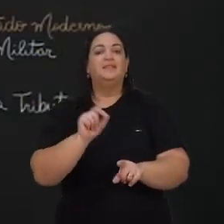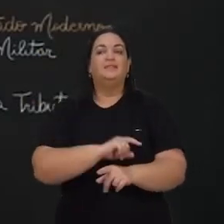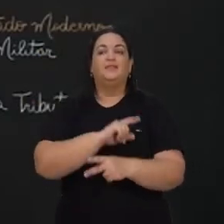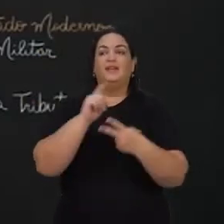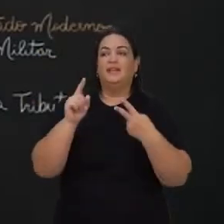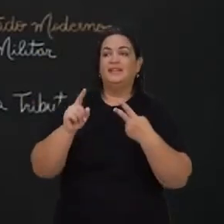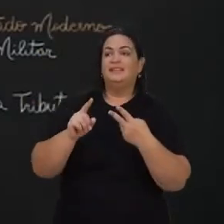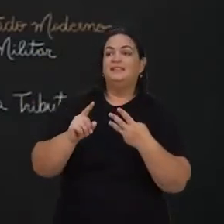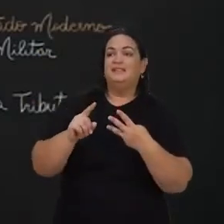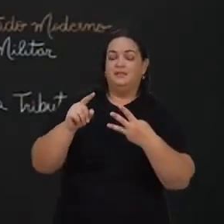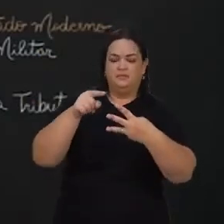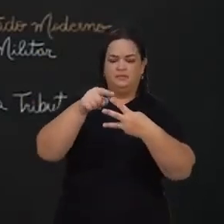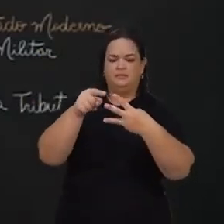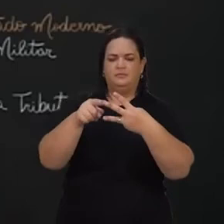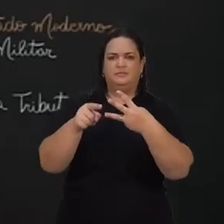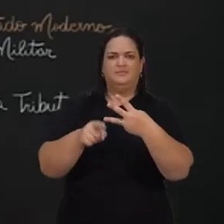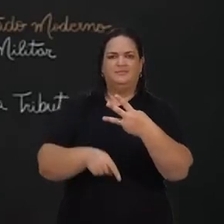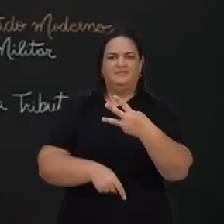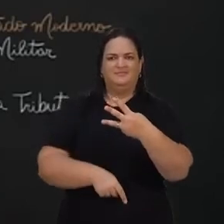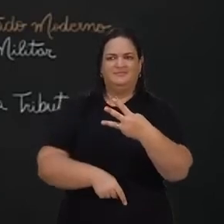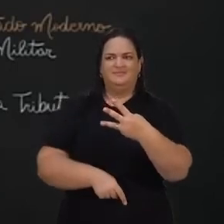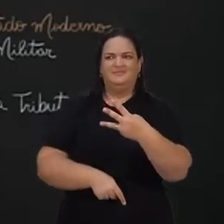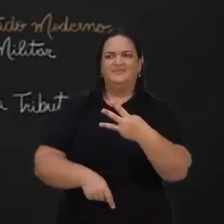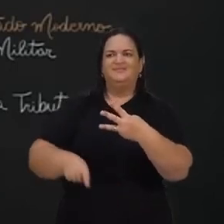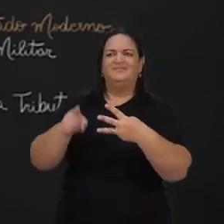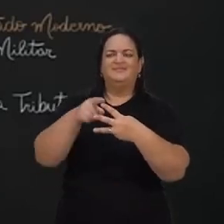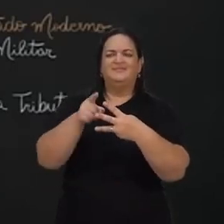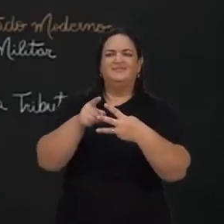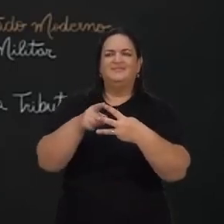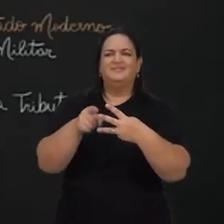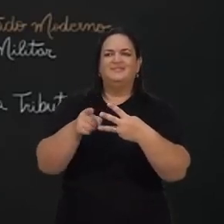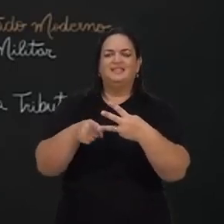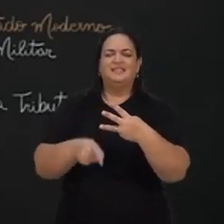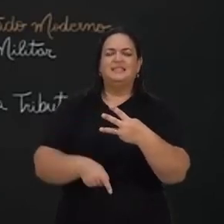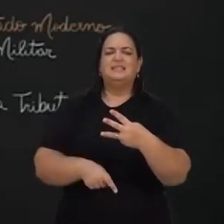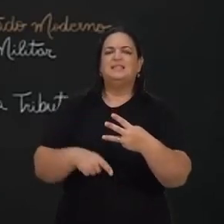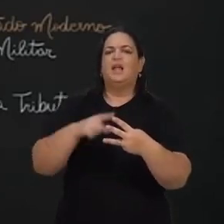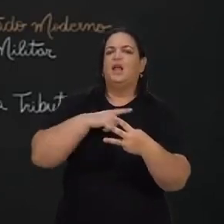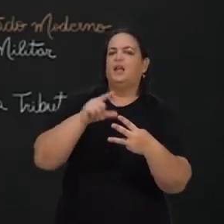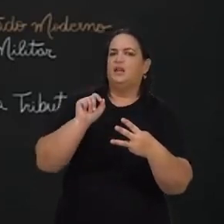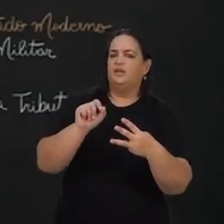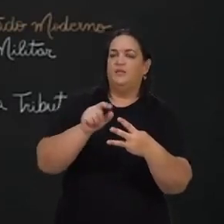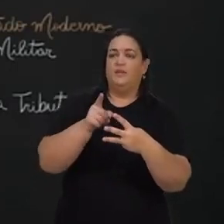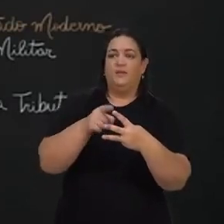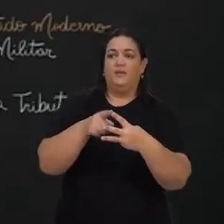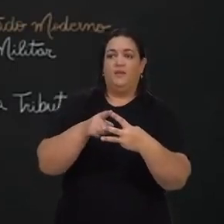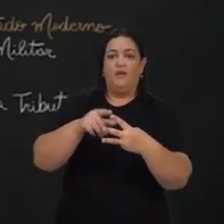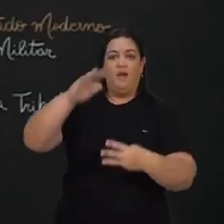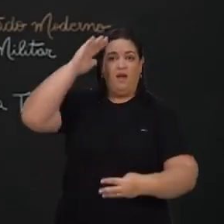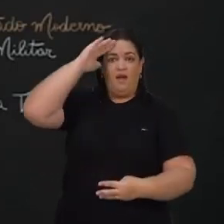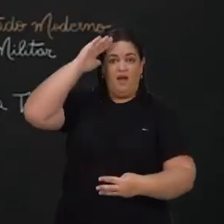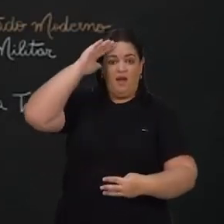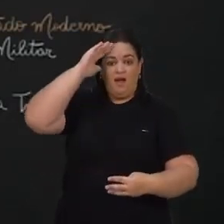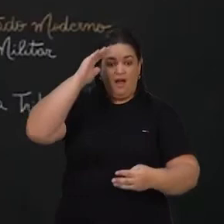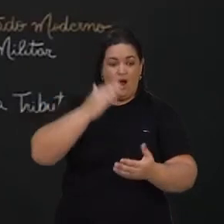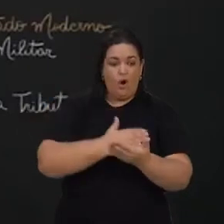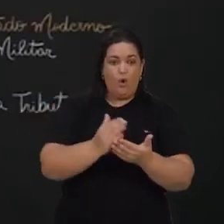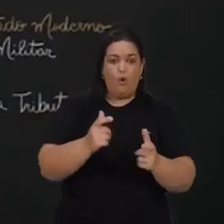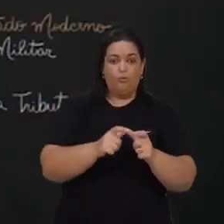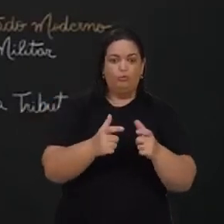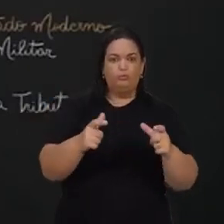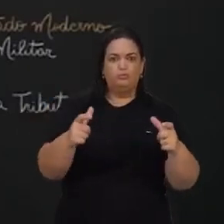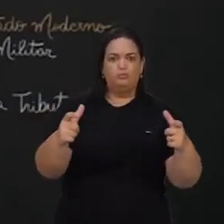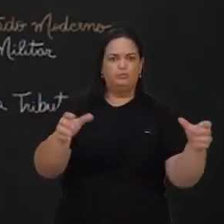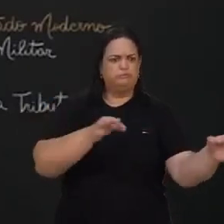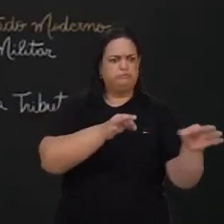o fortalecimento da autoridade do monarca representou também a formação de exércitos nacionais,